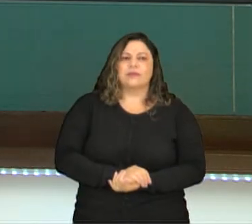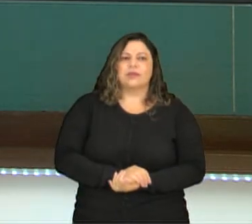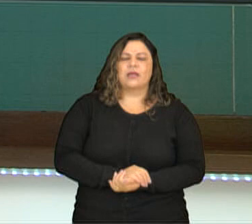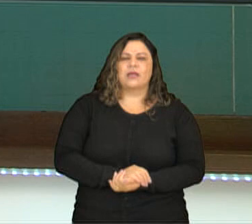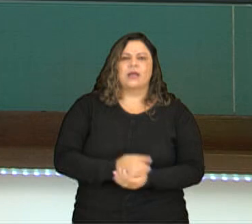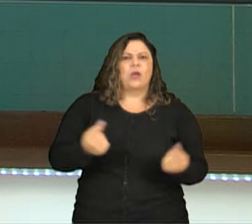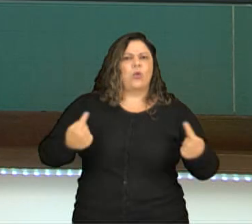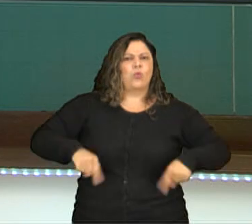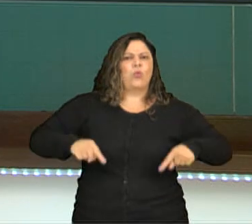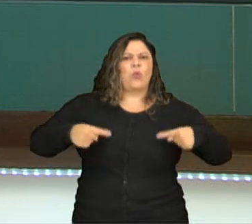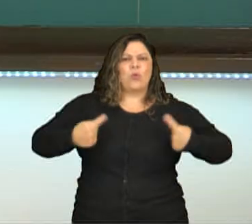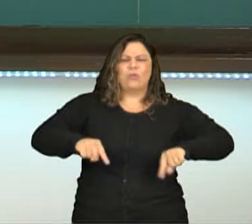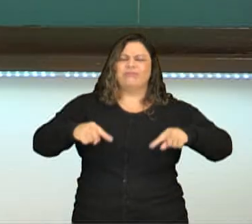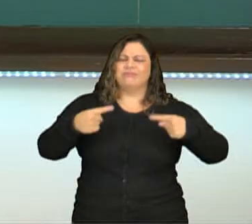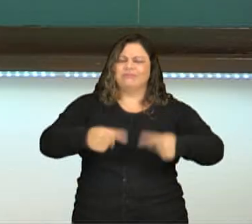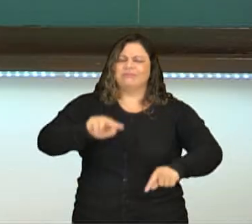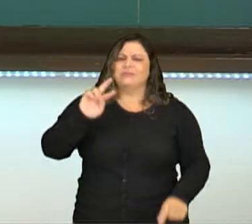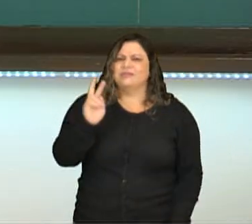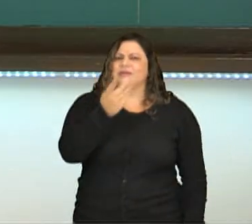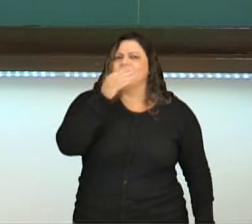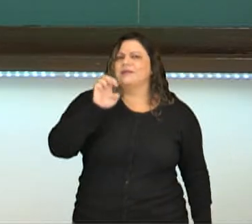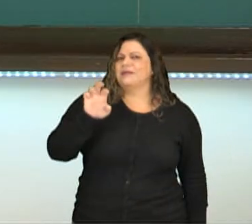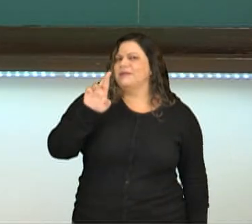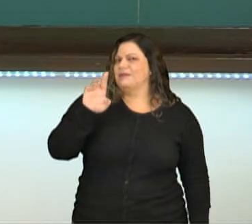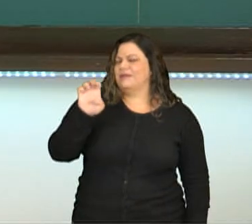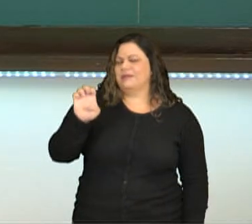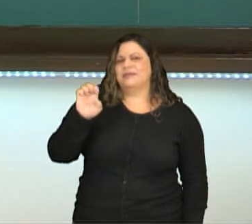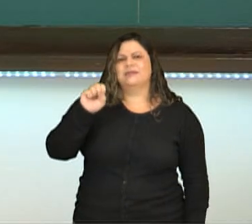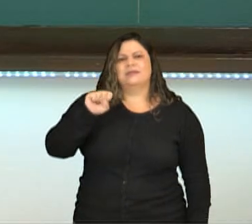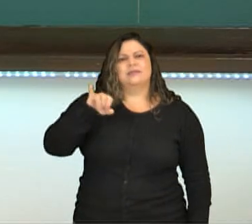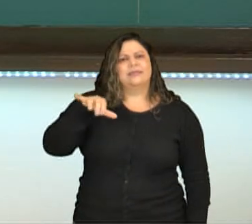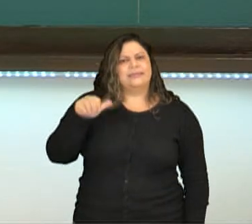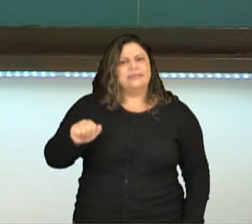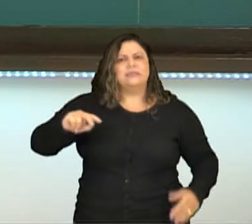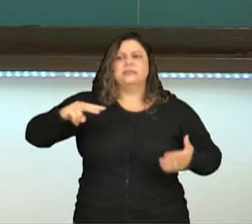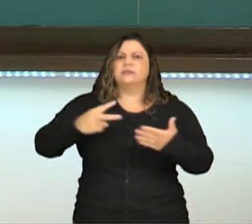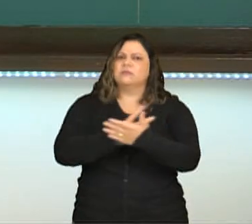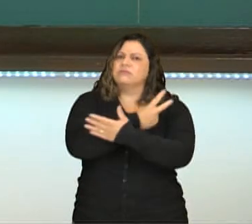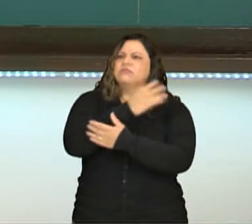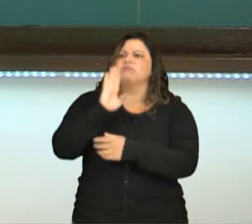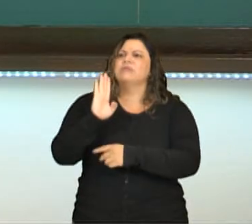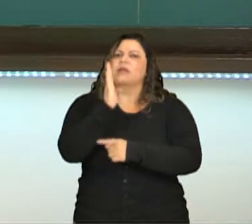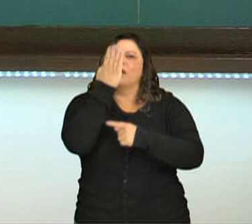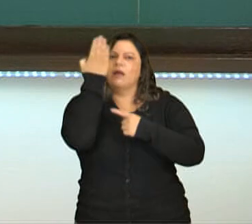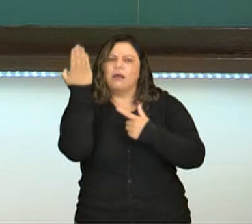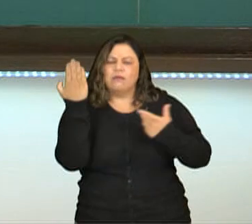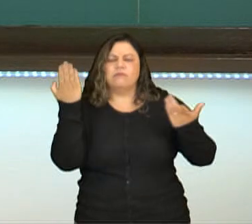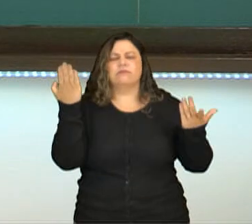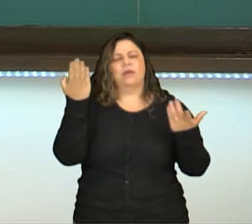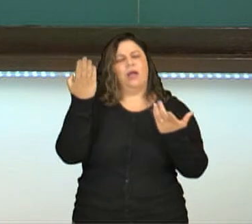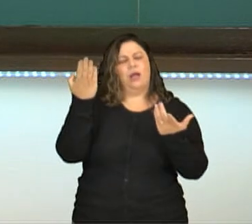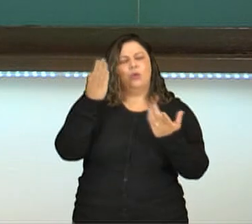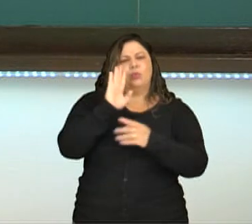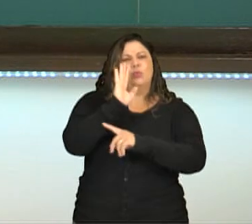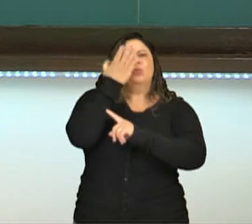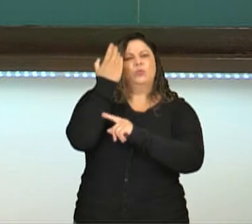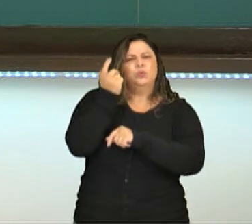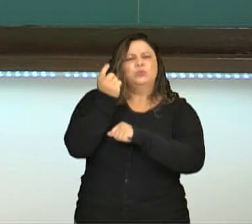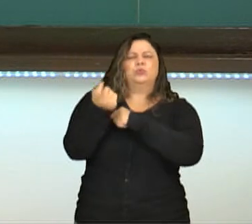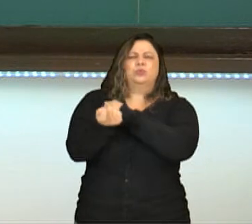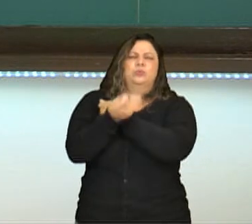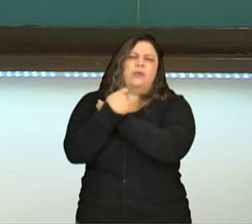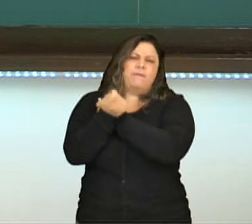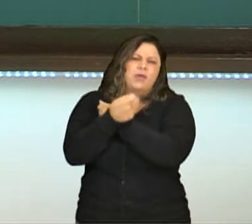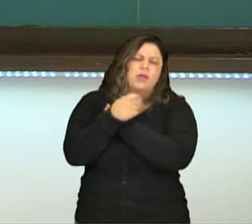heresias. Como eu disse anteriormente, as heresias são essas inverdades da fé cristã, ou seja, são essas questões falsas,